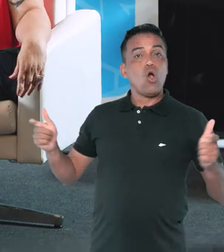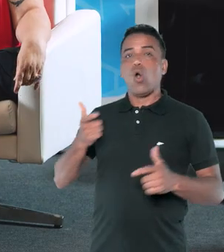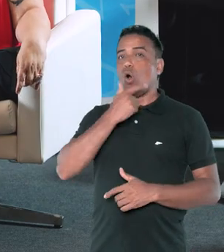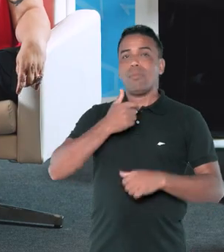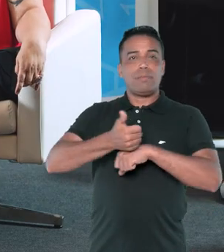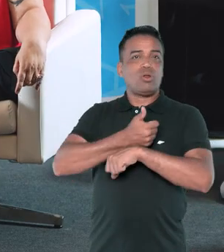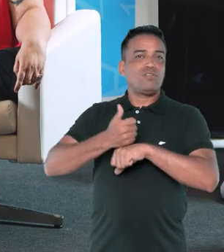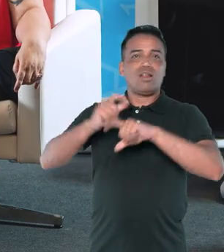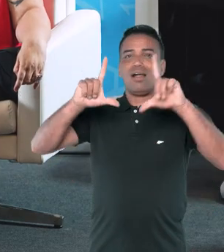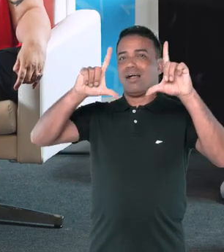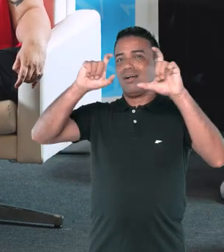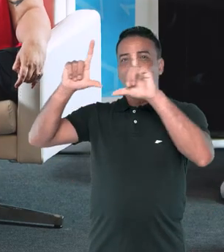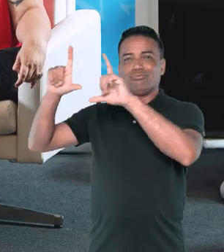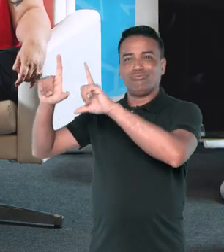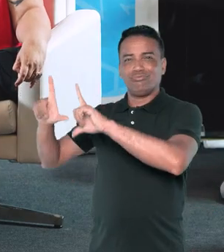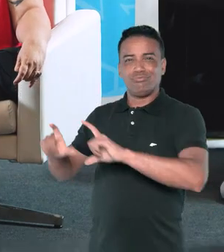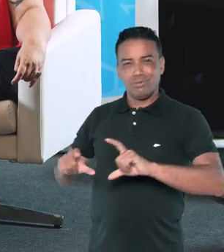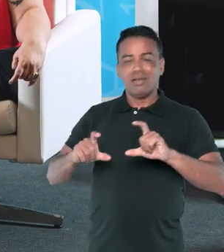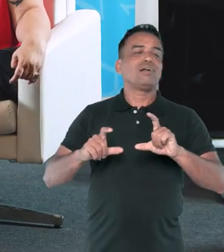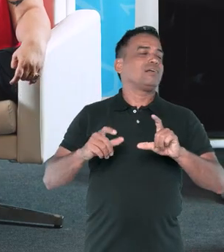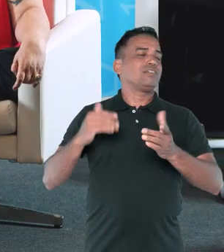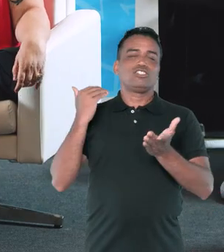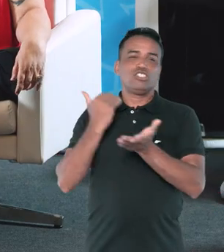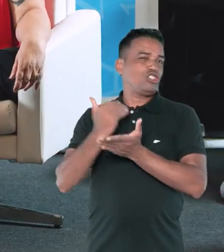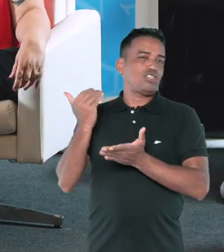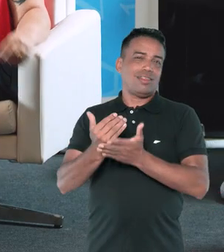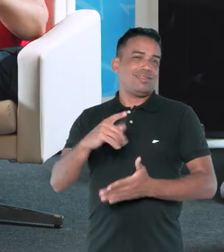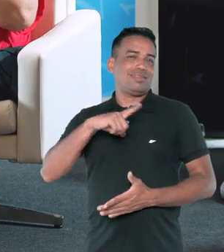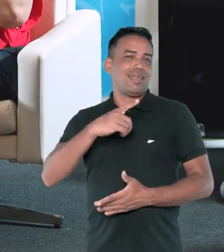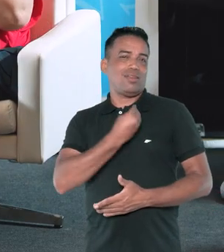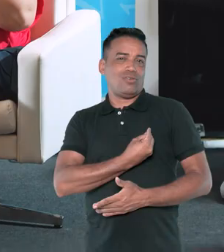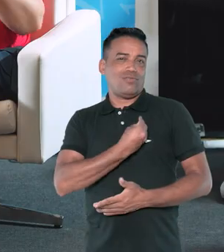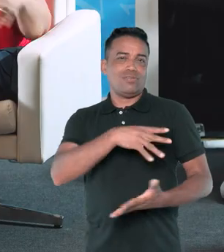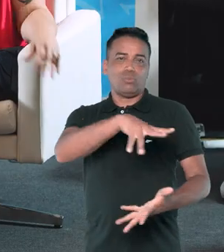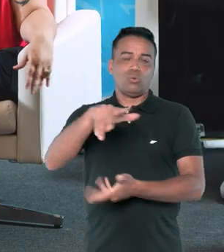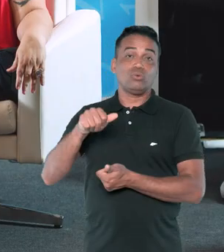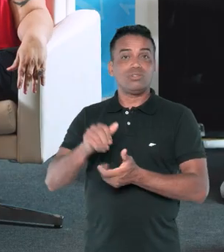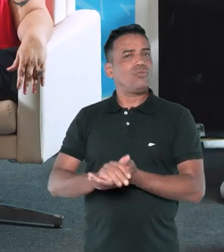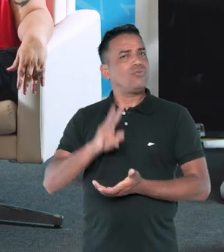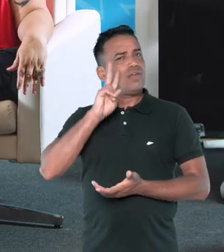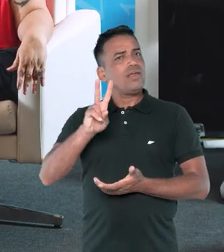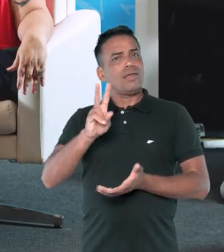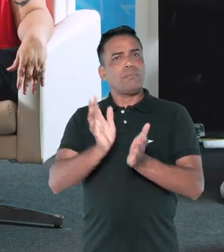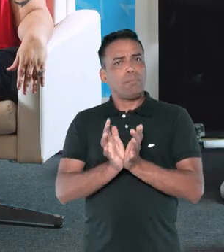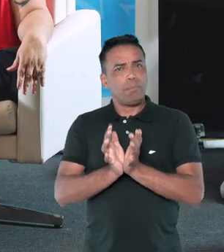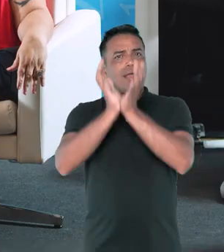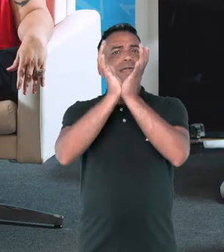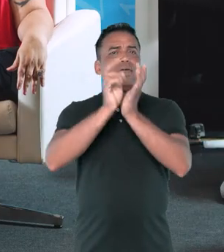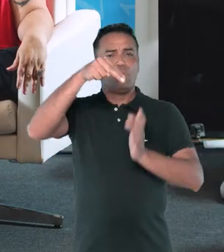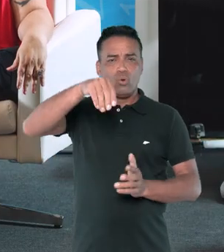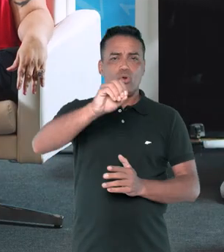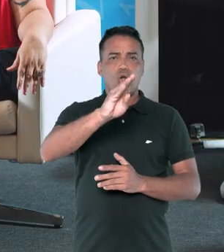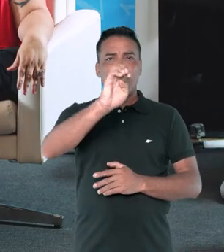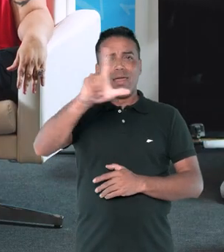fotógrafo de escritores que já existiu. Todas as fotos que vocês lembram de prêmios Nobel, aquela foto do Gabo sentado